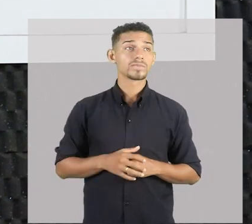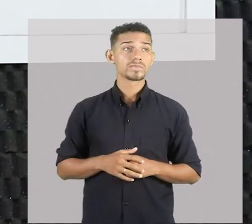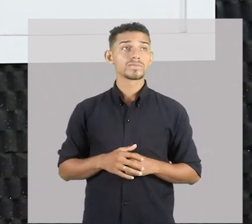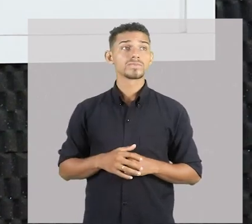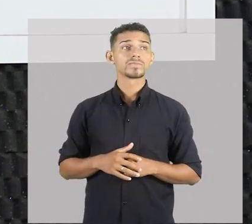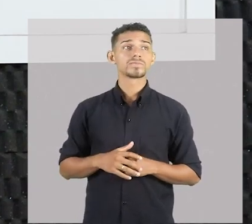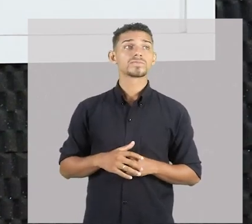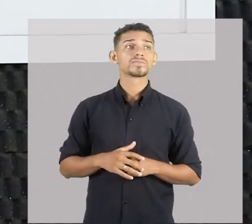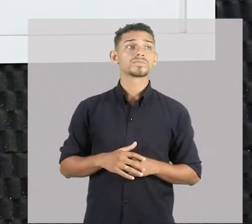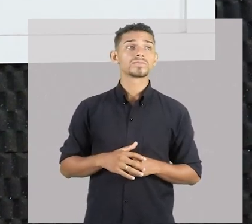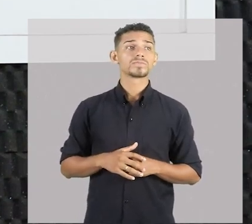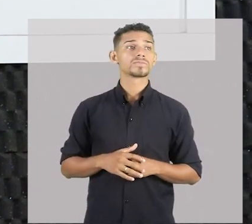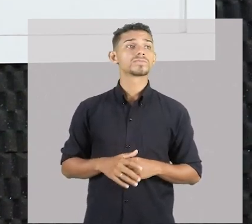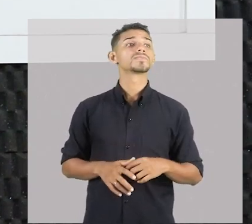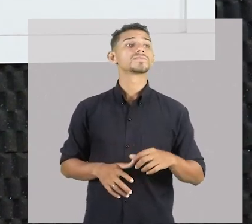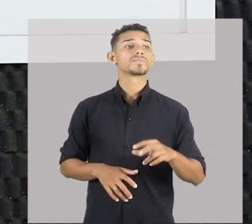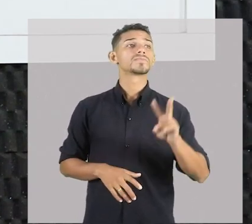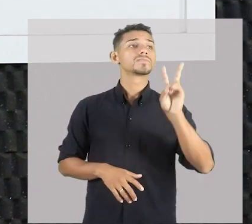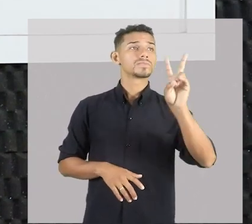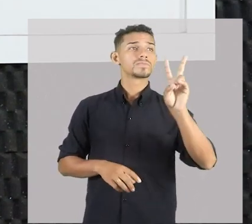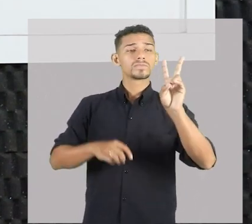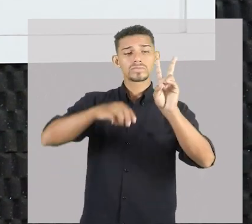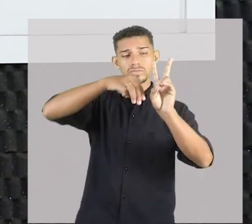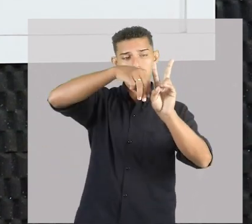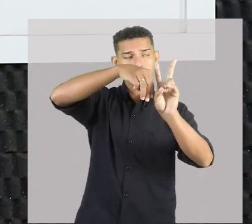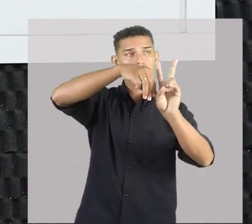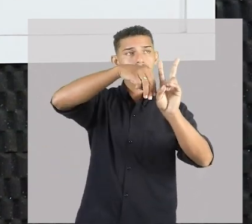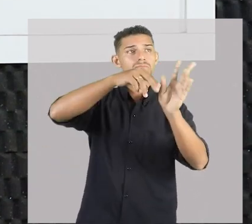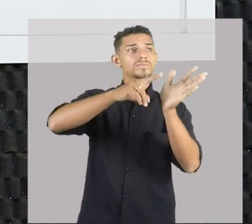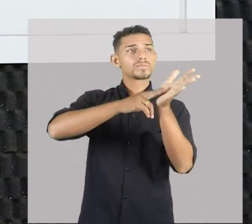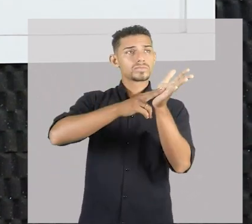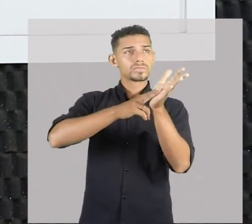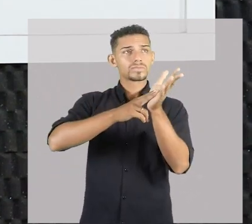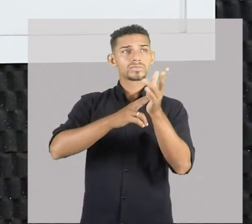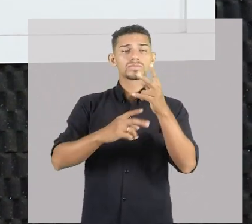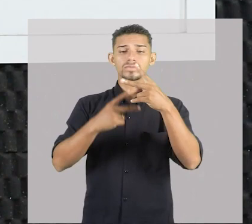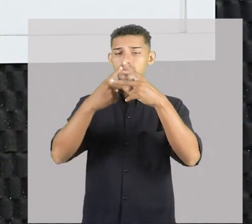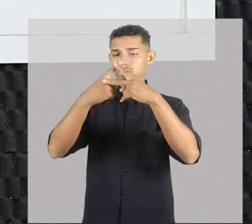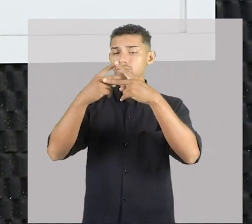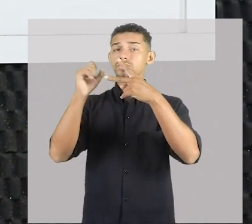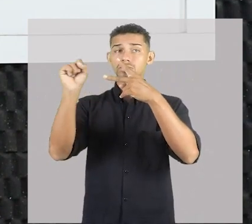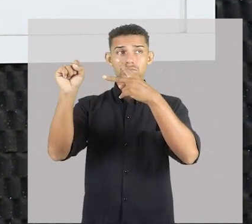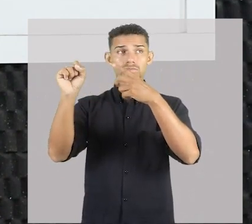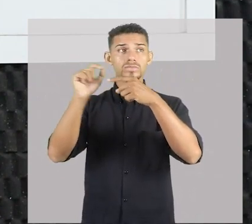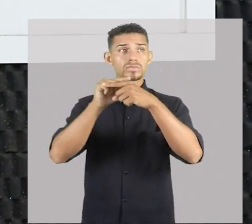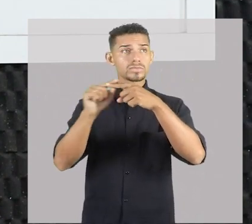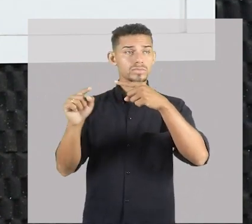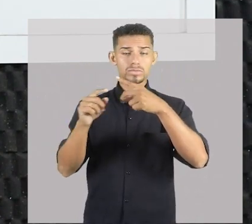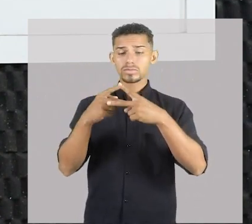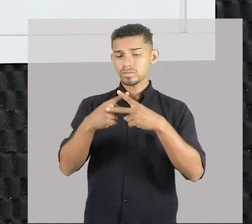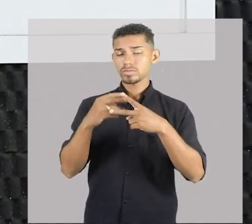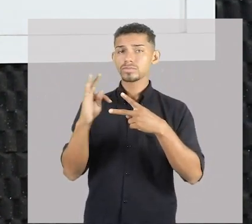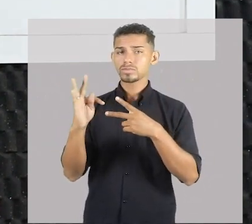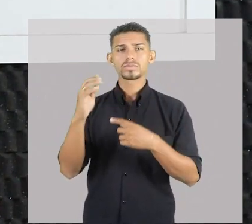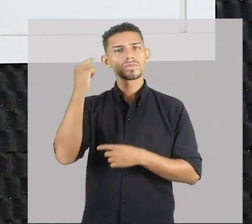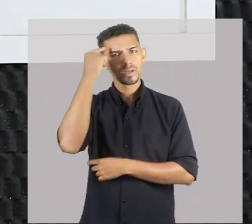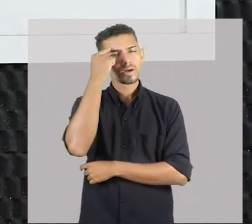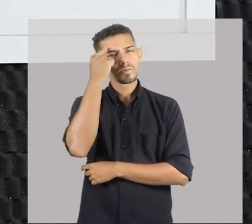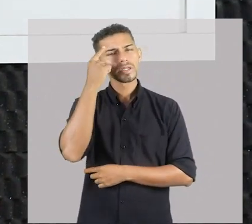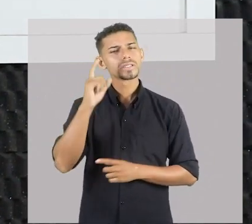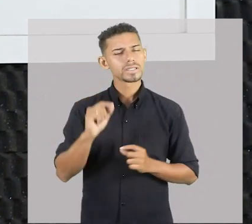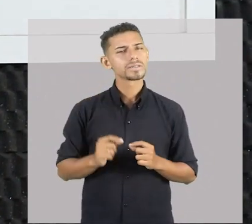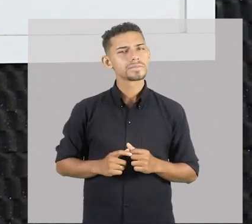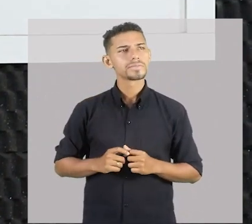é essa aqui, ó, da velocidade média é igual ao espaço percorrido dividido pelo tempo. Eu pensei